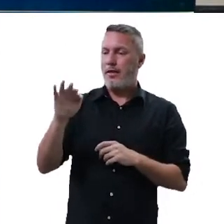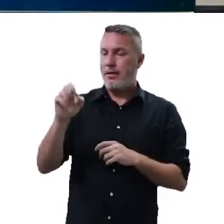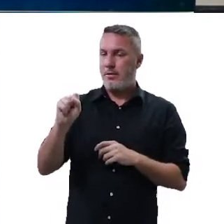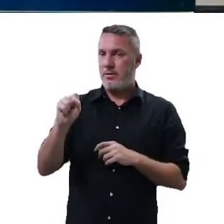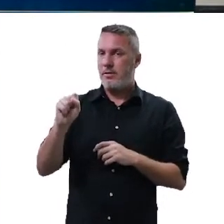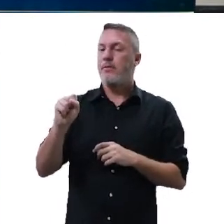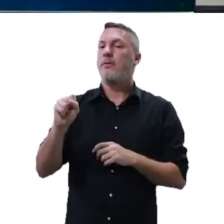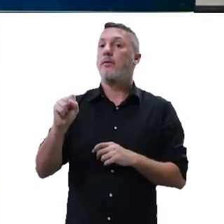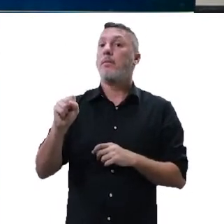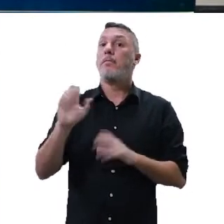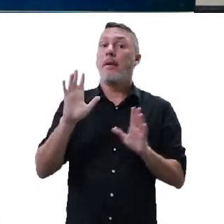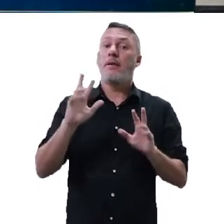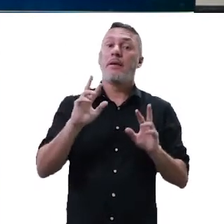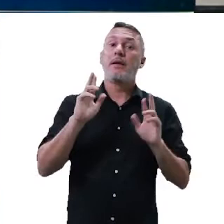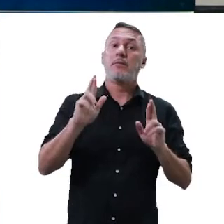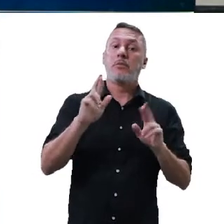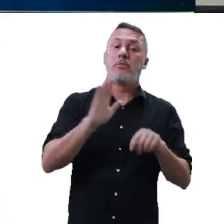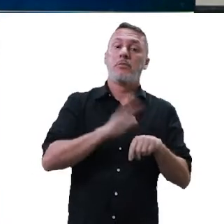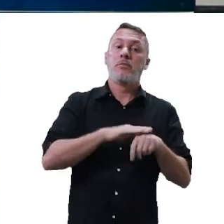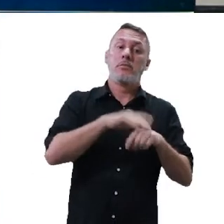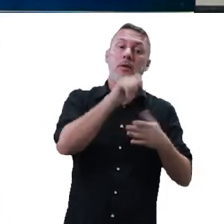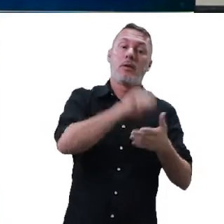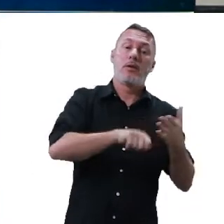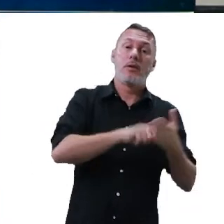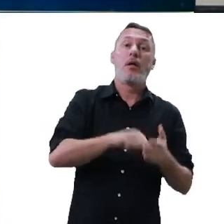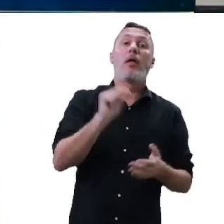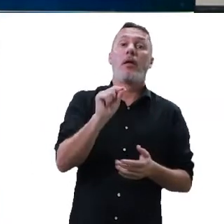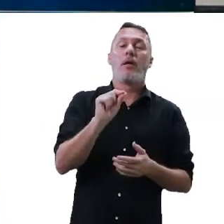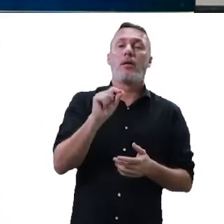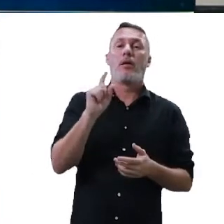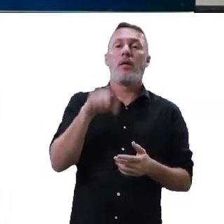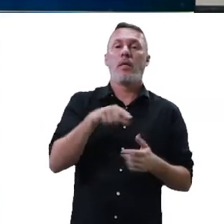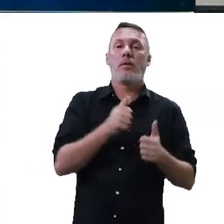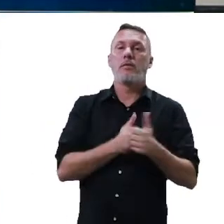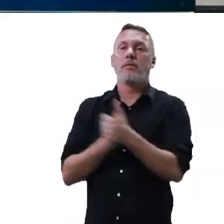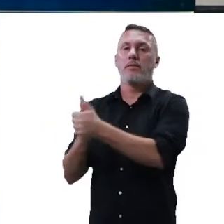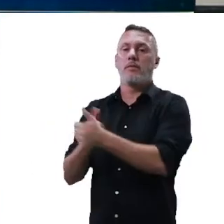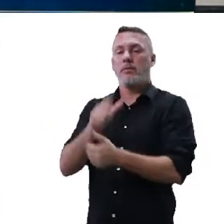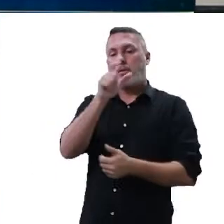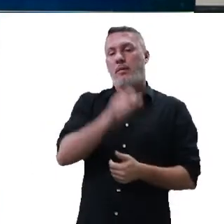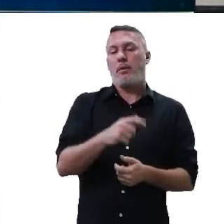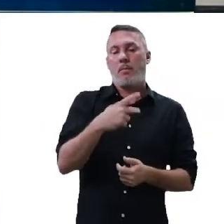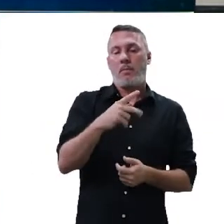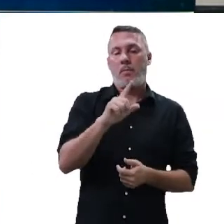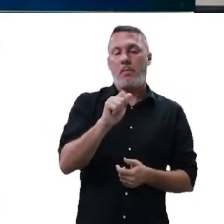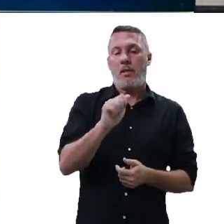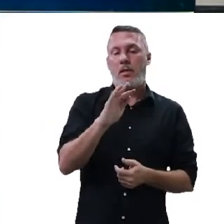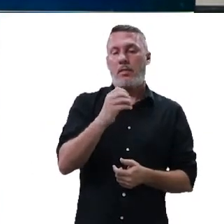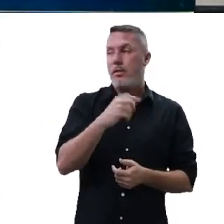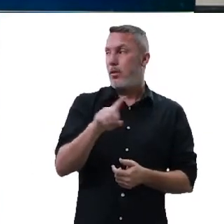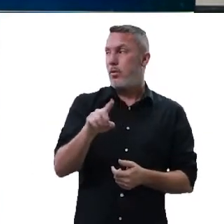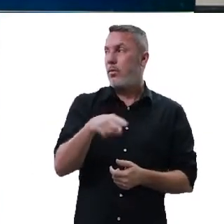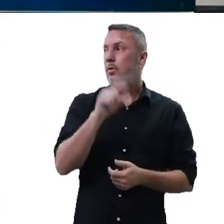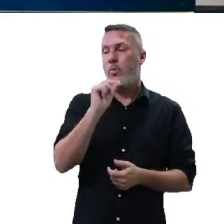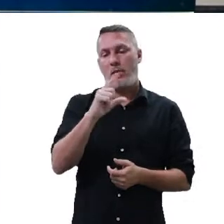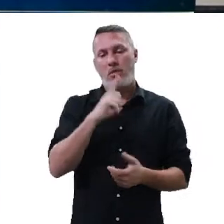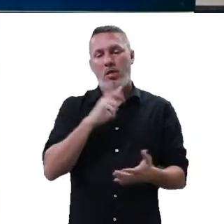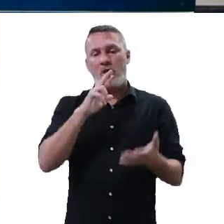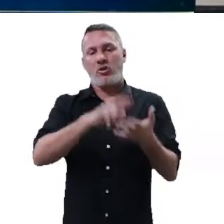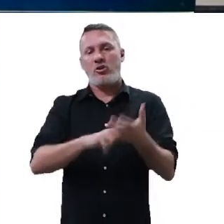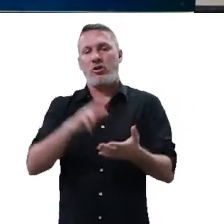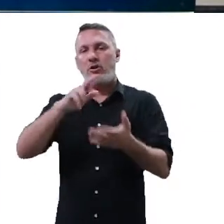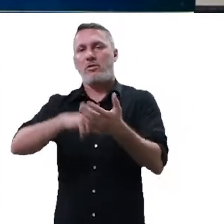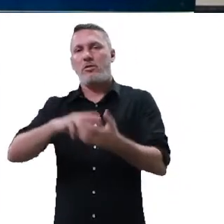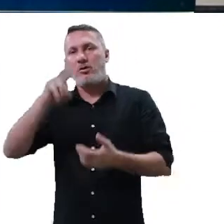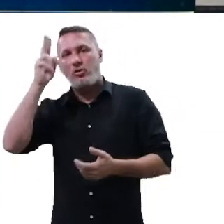nós temos os diálogos de Sócrates, de certa forma, então, guardados, né, registrados na história e